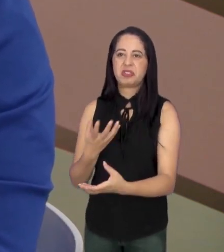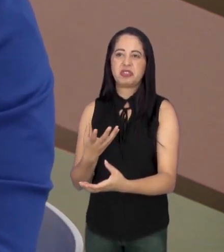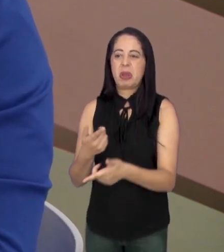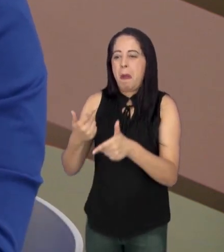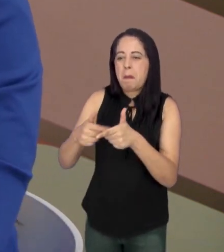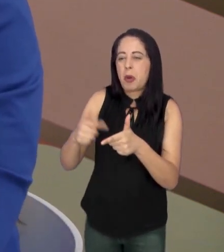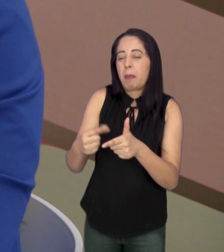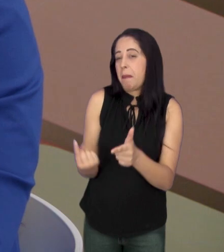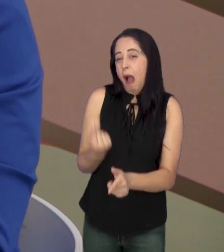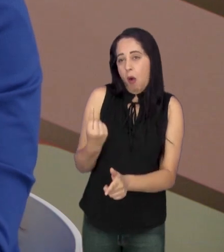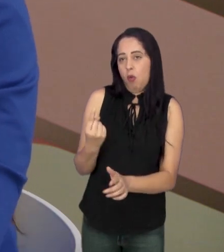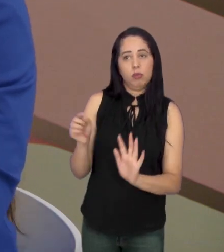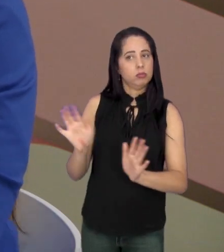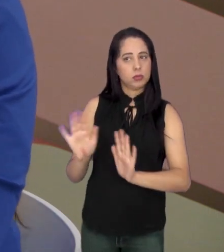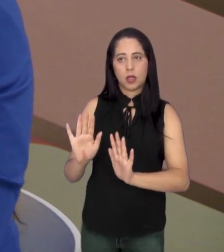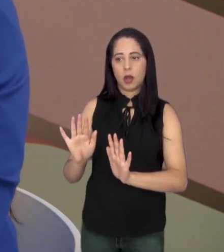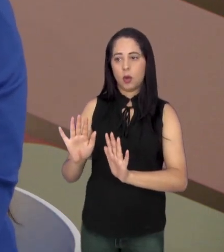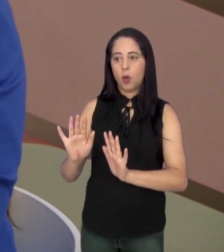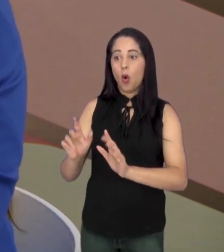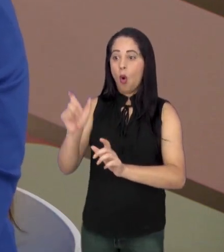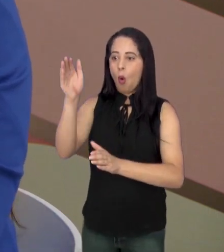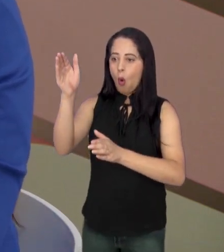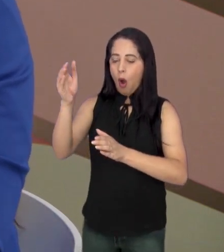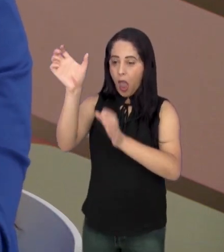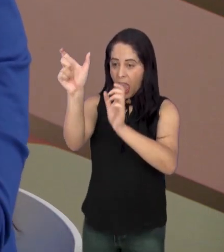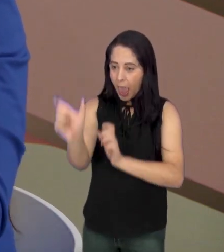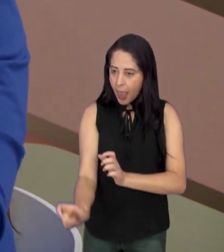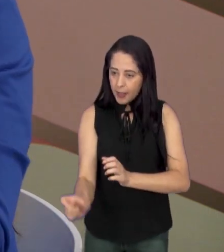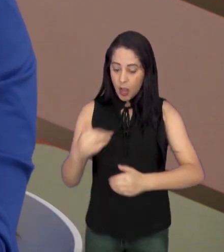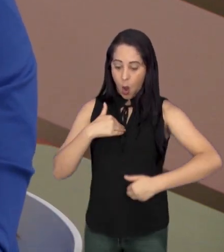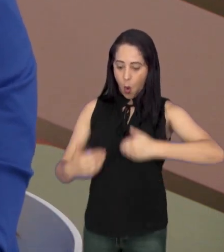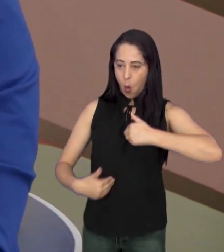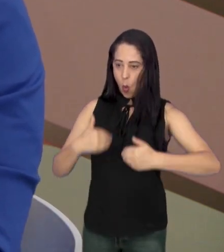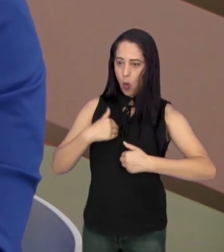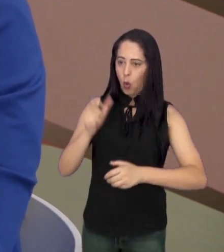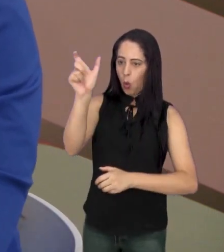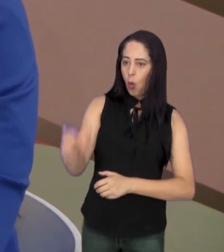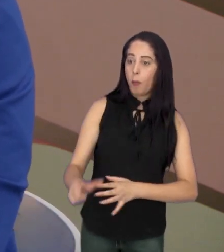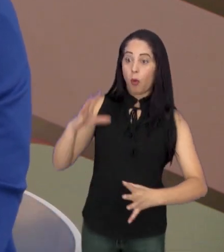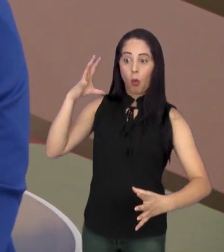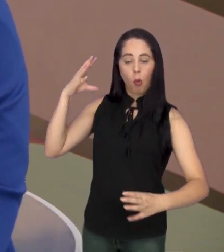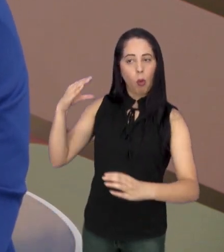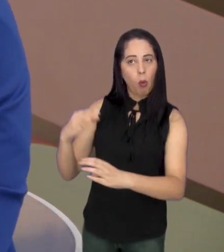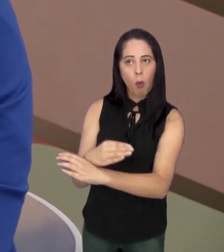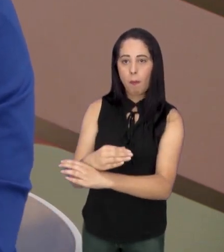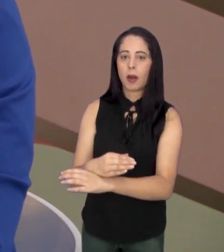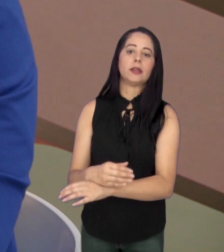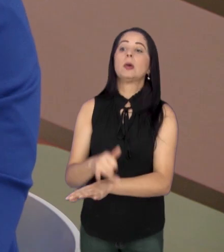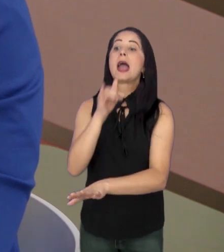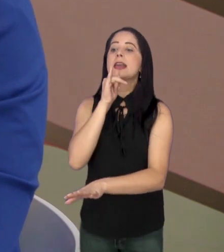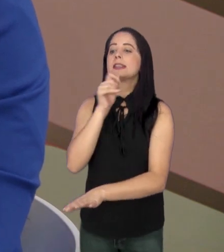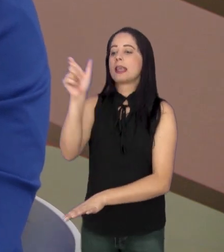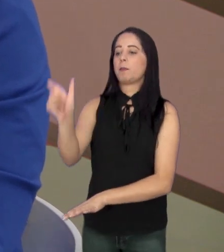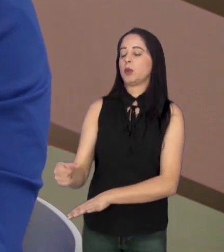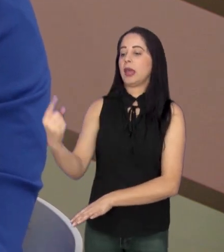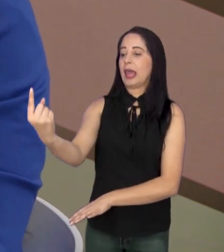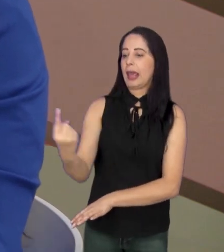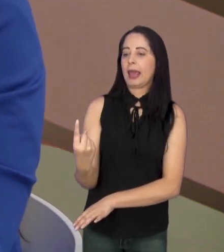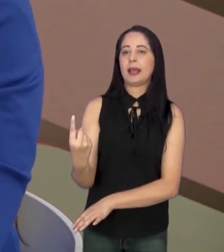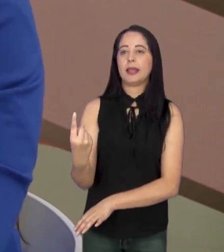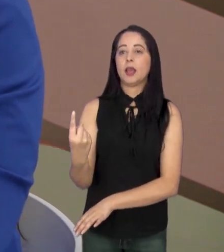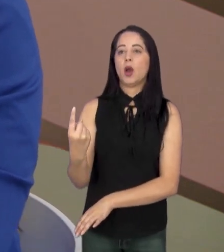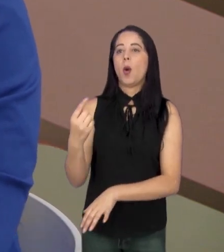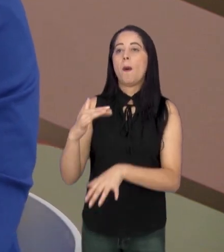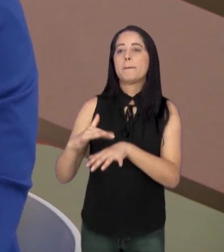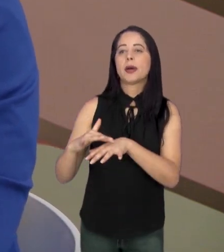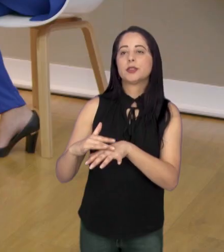ele chegou trazendo. Sentimentos, né? Isso, então ele vai entender. Então, eu vou dar um exemplo para você. Um paciente que chega com uma